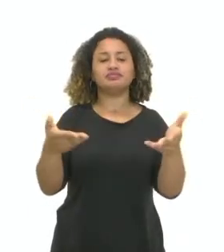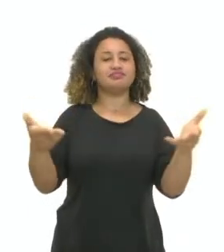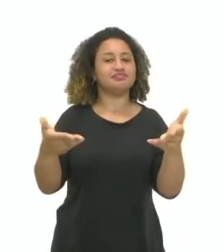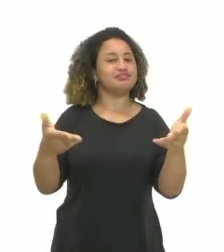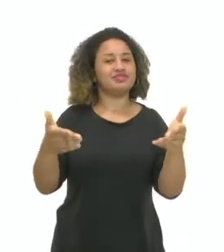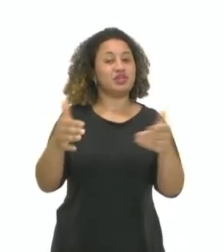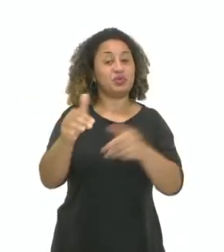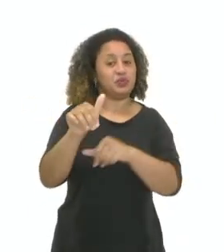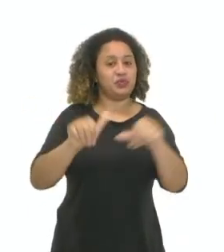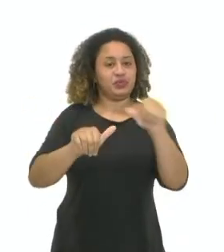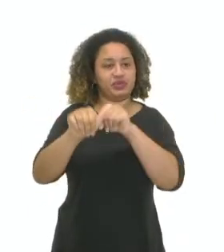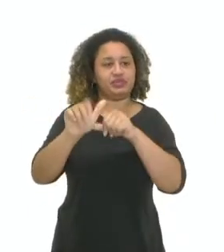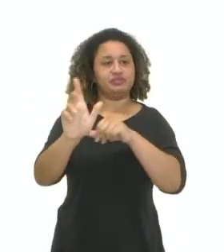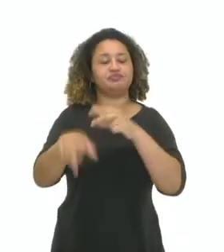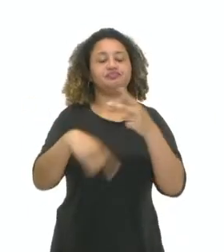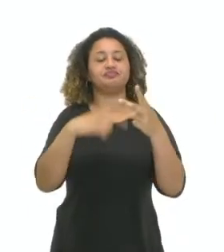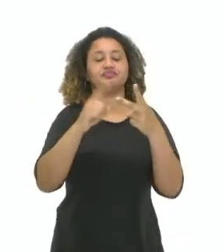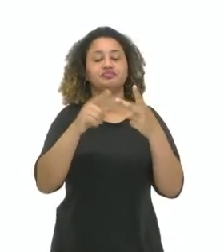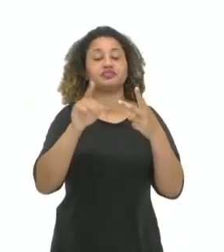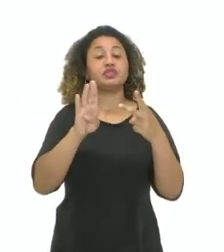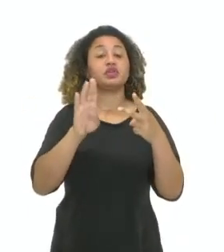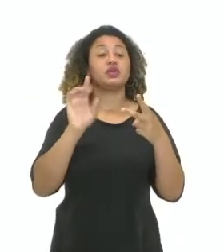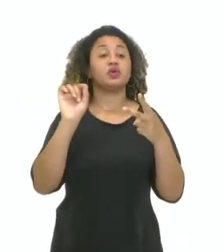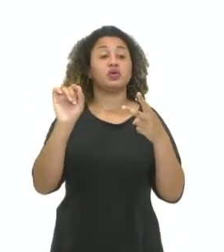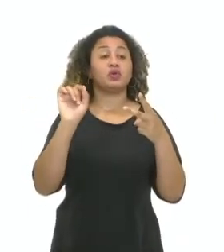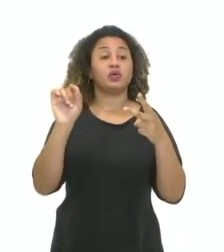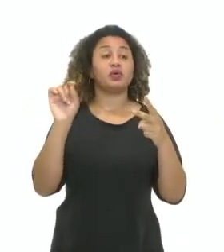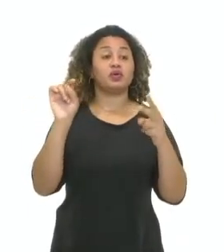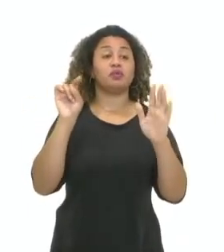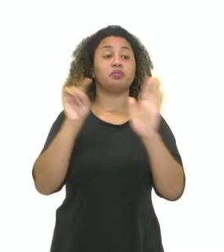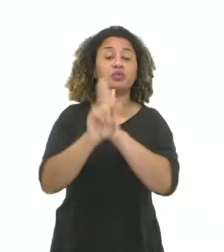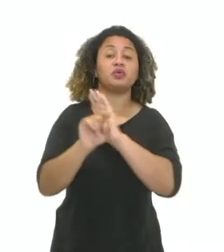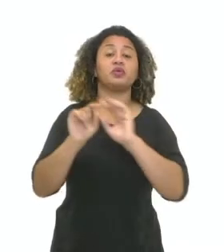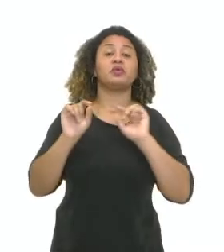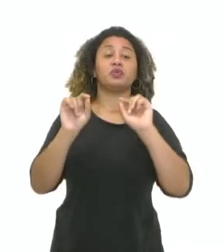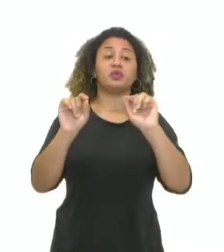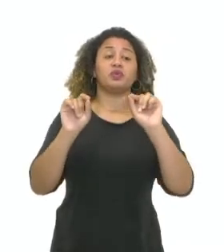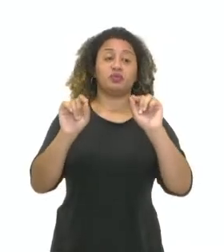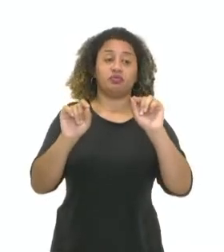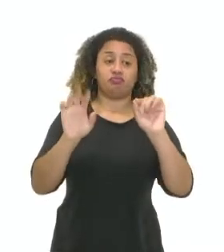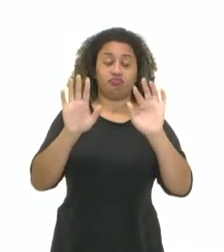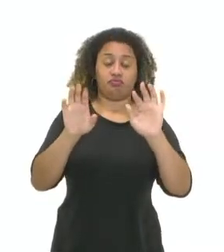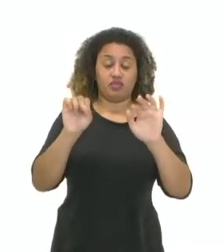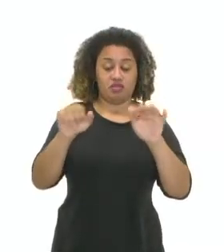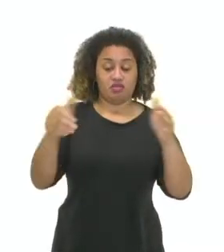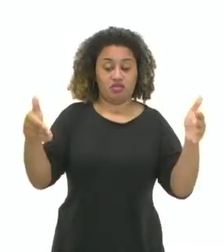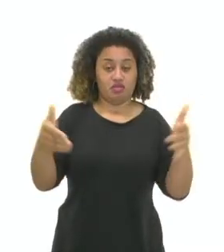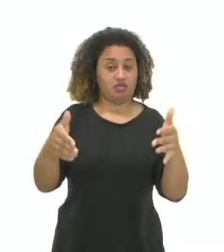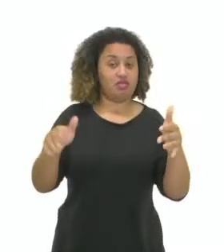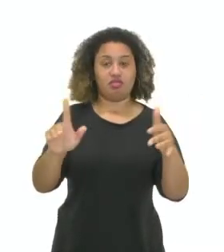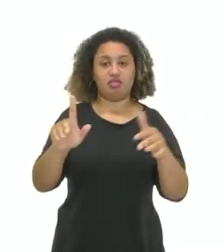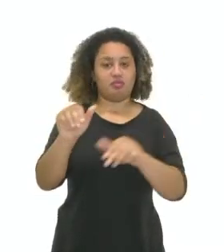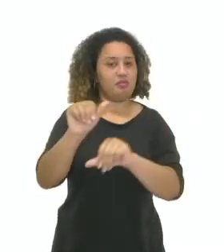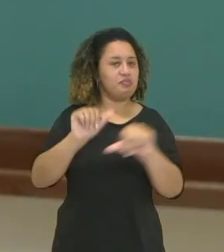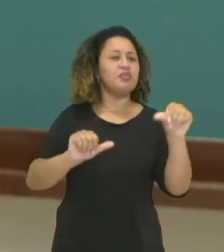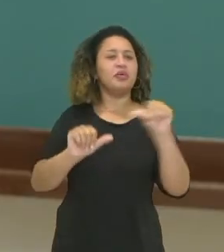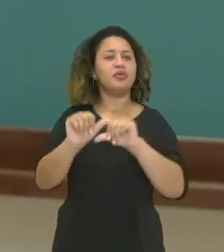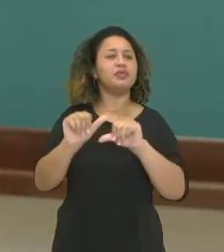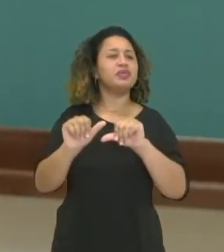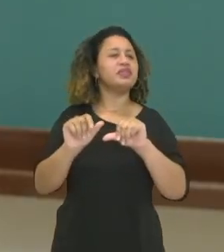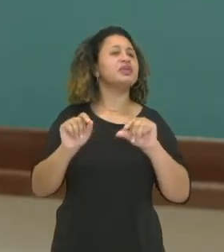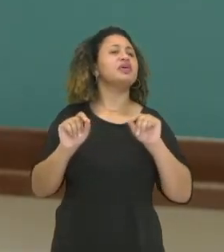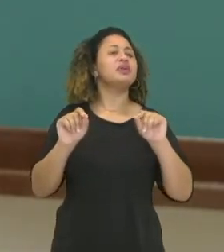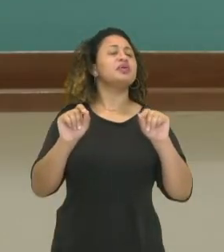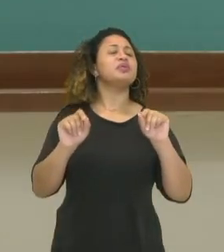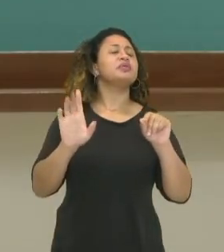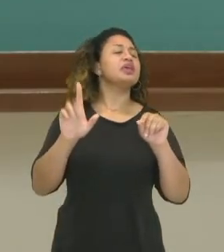altera. E na letra B, pergunto mais para você, meu caro estudante. Se a atualidade não se altera, o